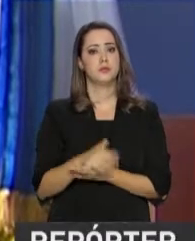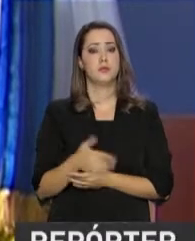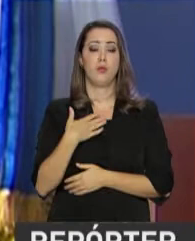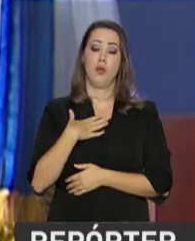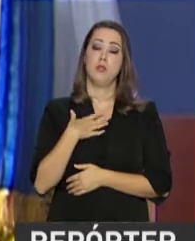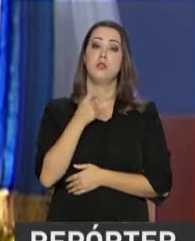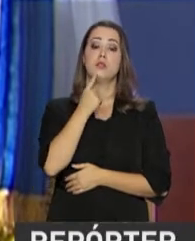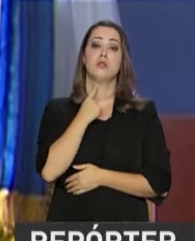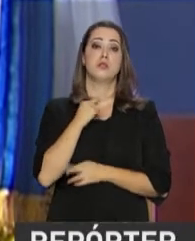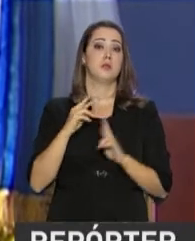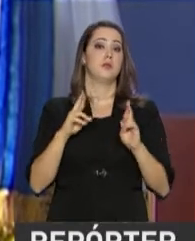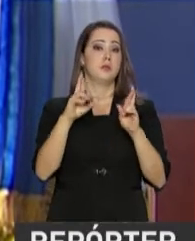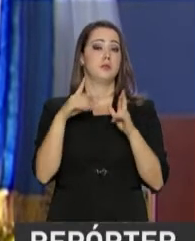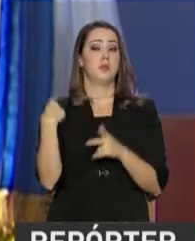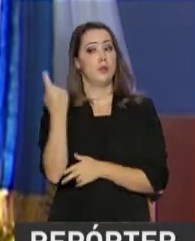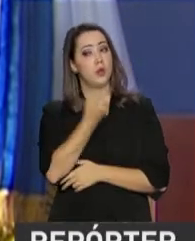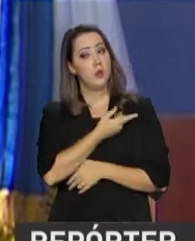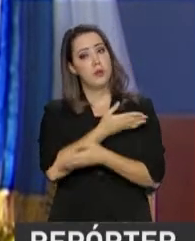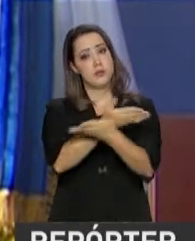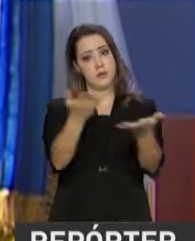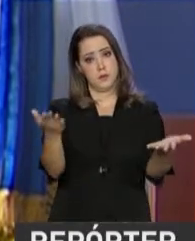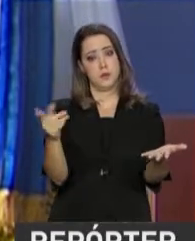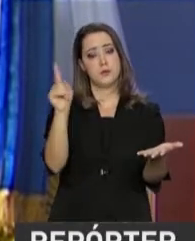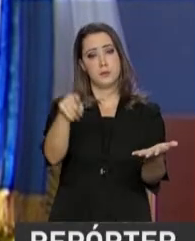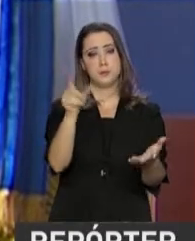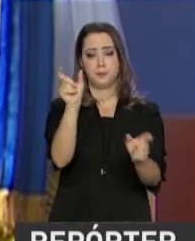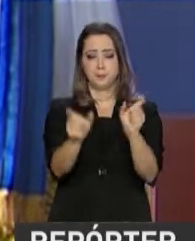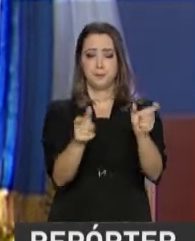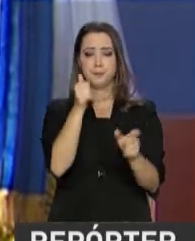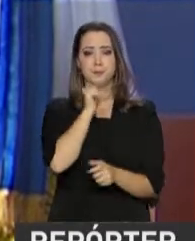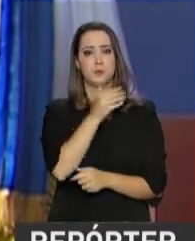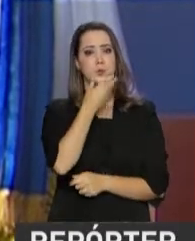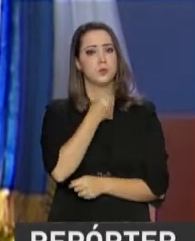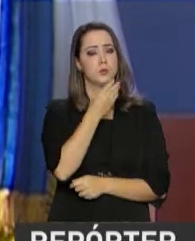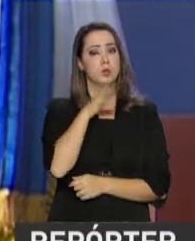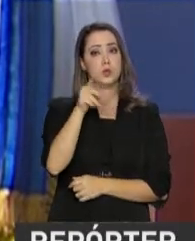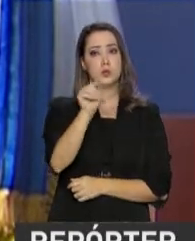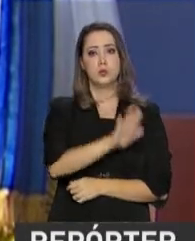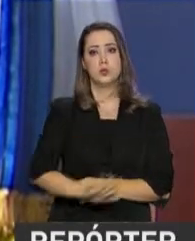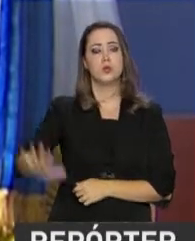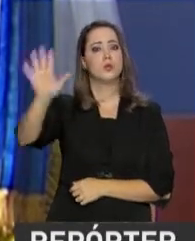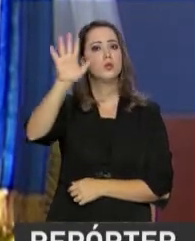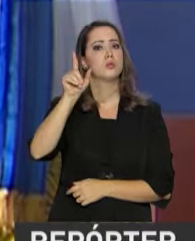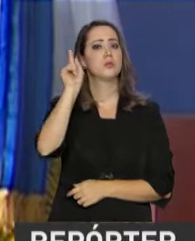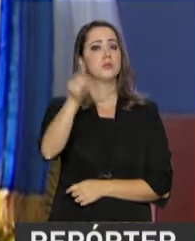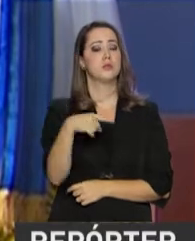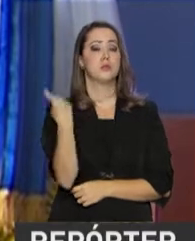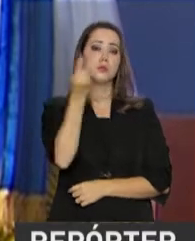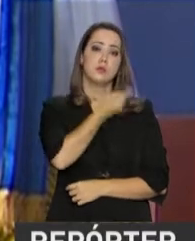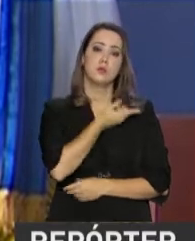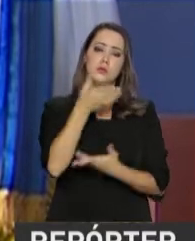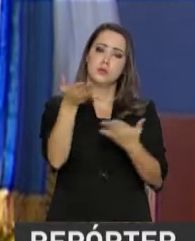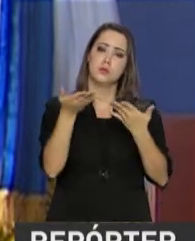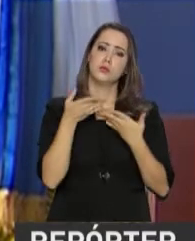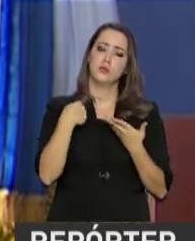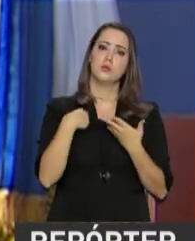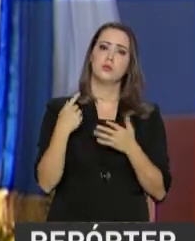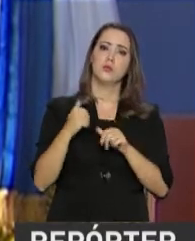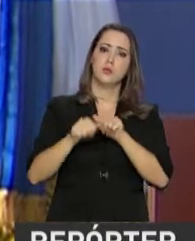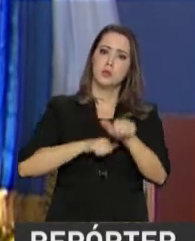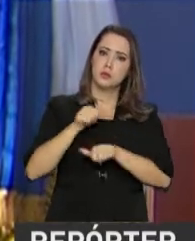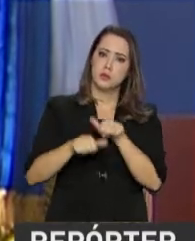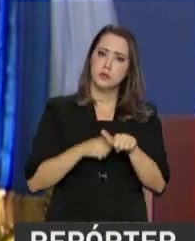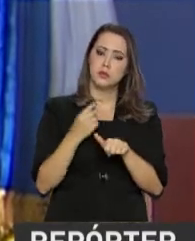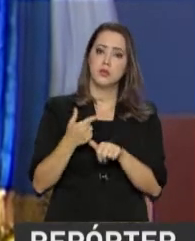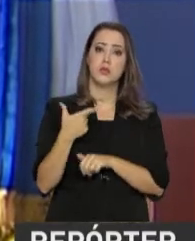a nós a todos vocês senhores e senhoras todos os brasileiros é que nós venhamos a renascer